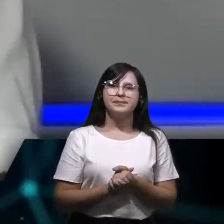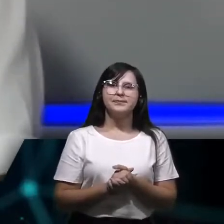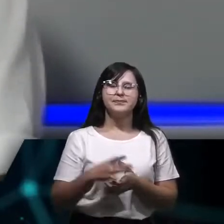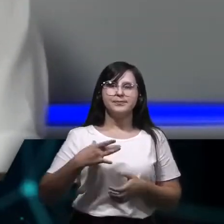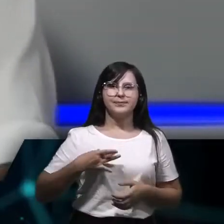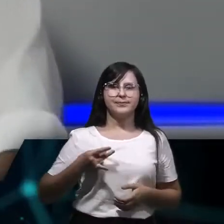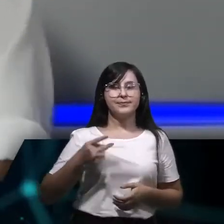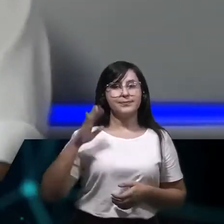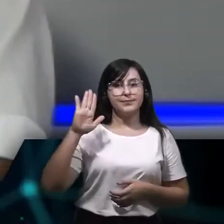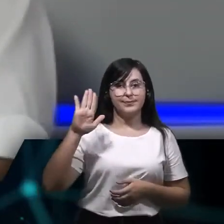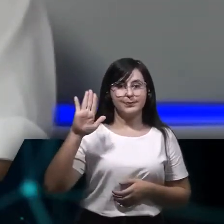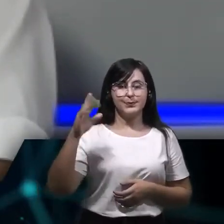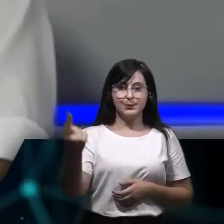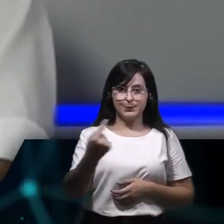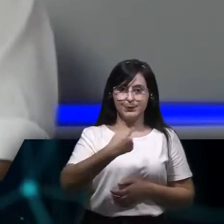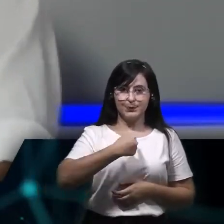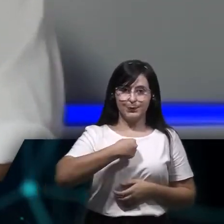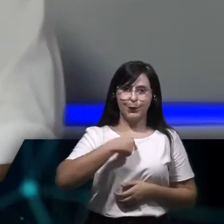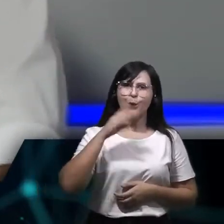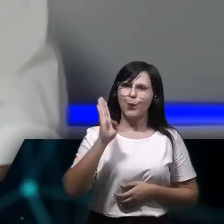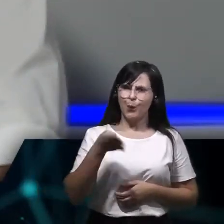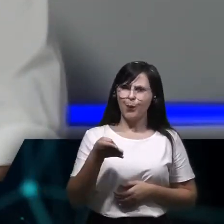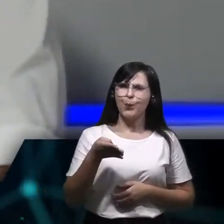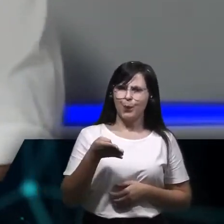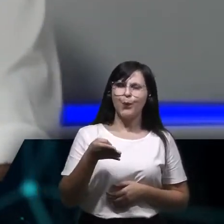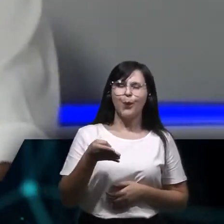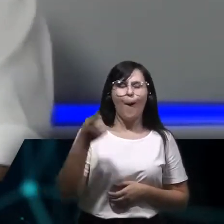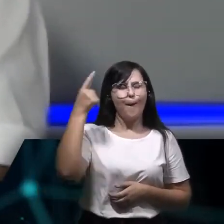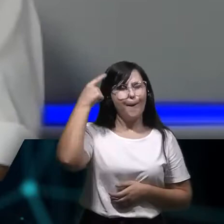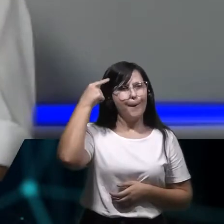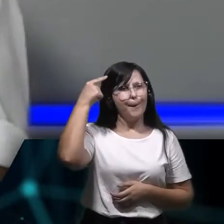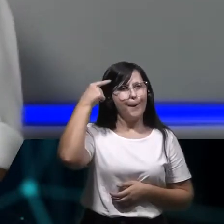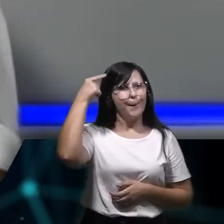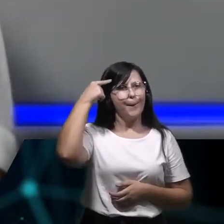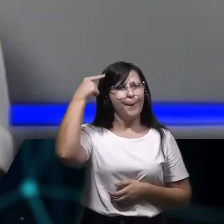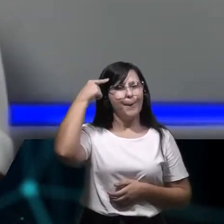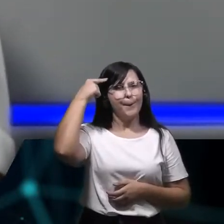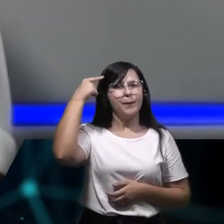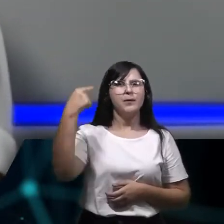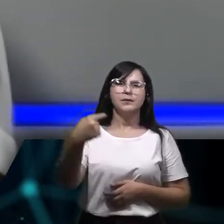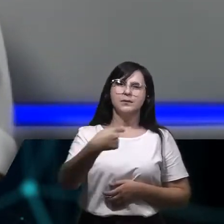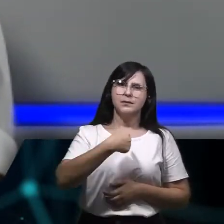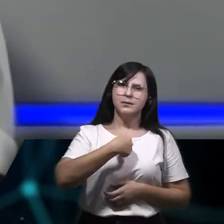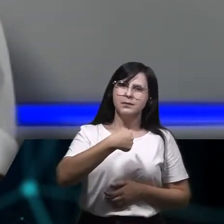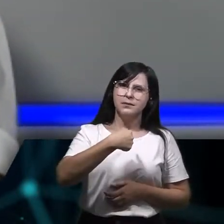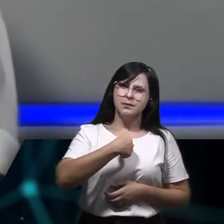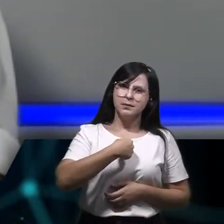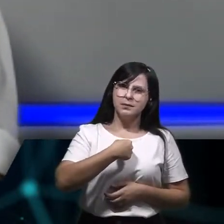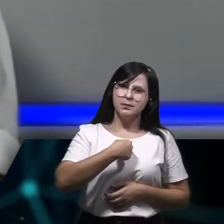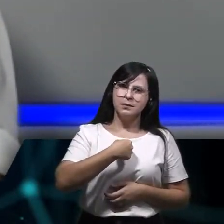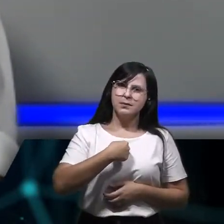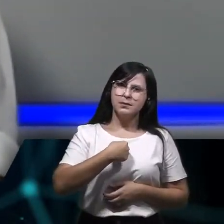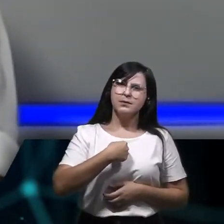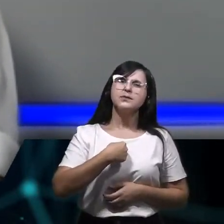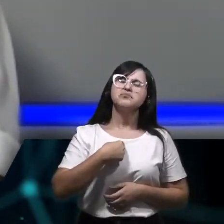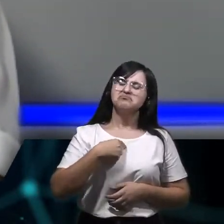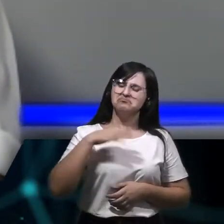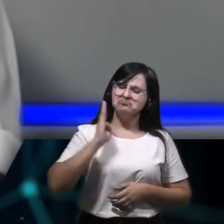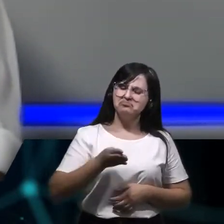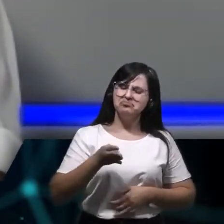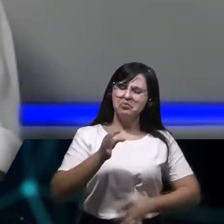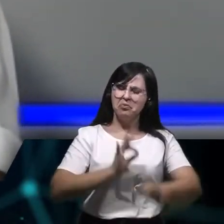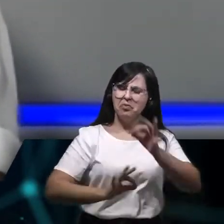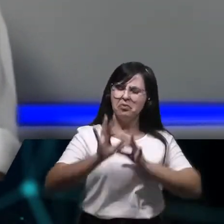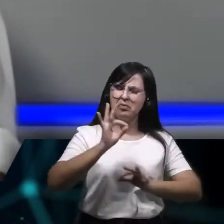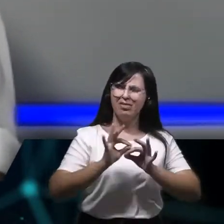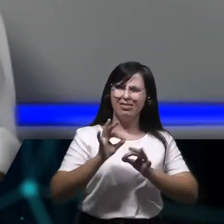Candidato, eu já venho fazendo minha parte. Eu venho aquilo que já me planejei há